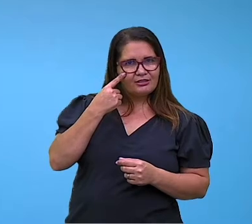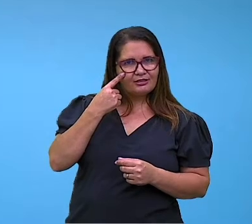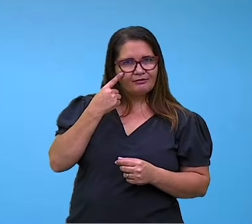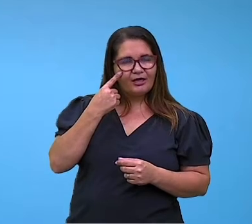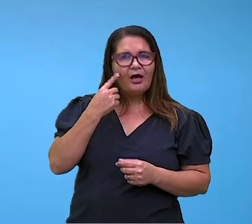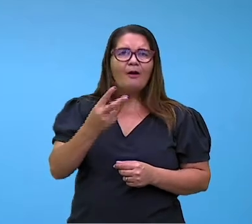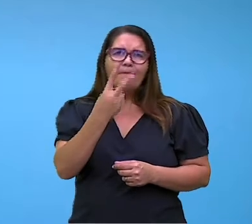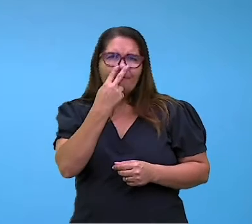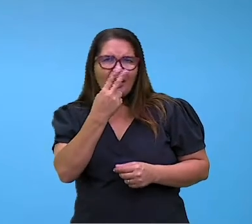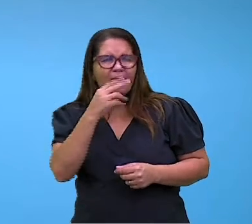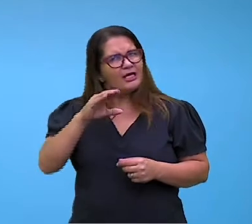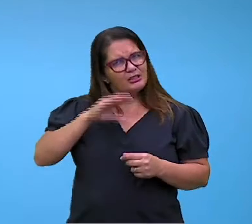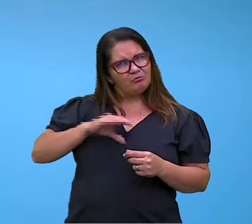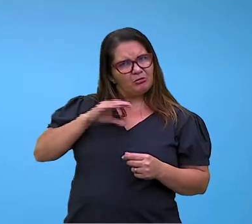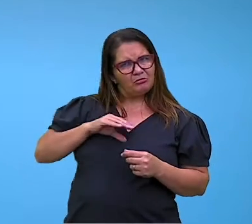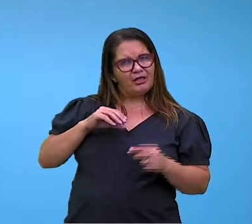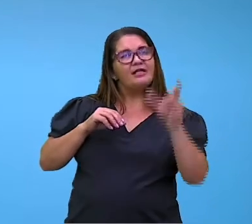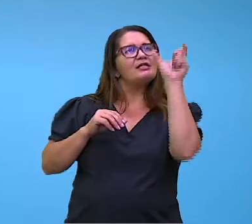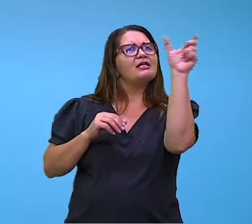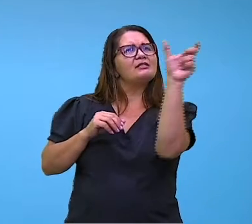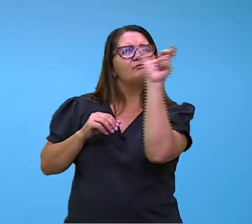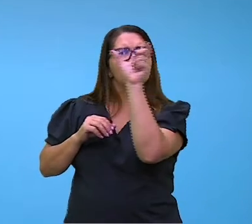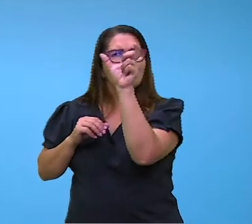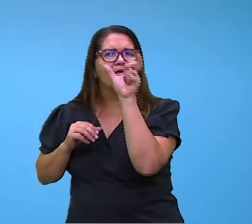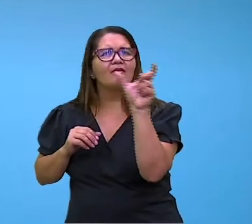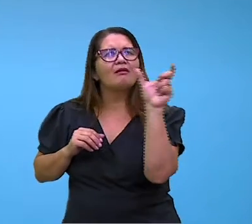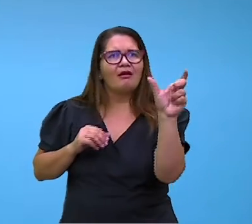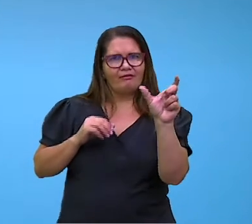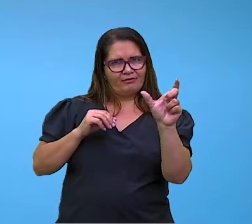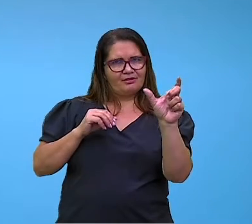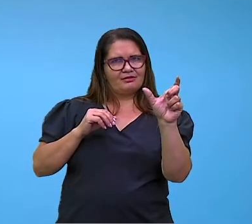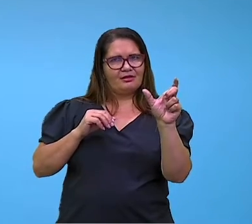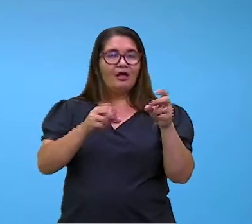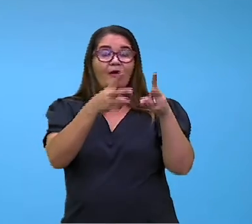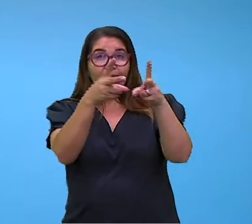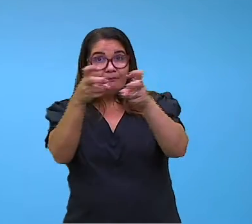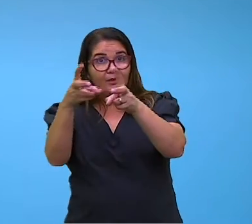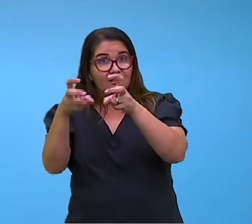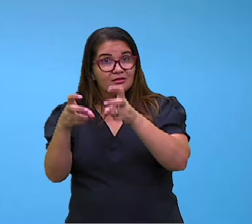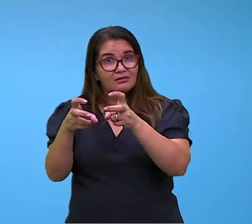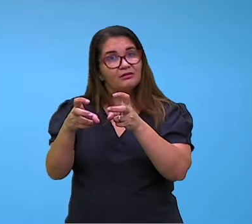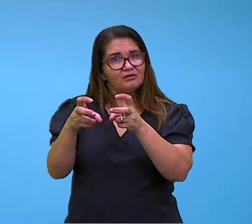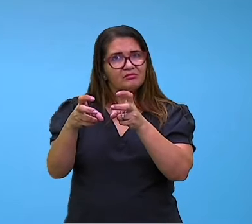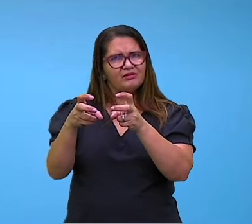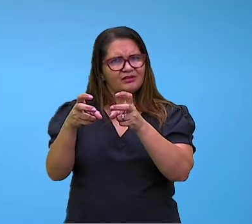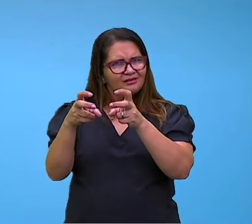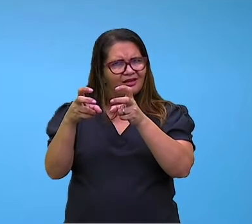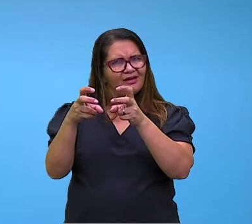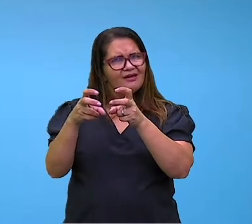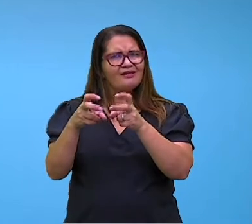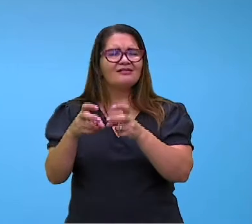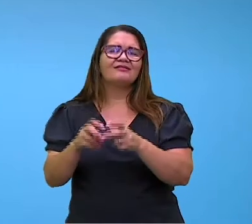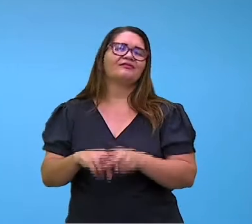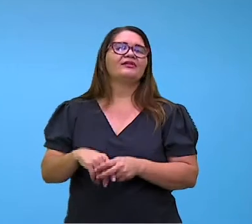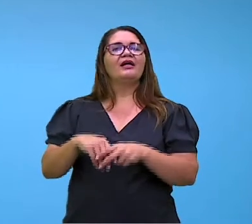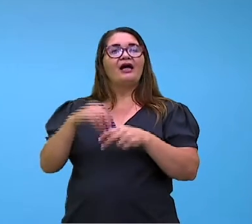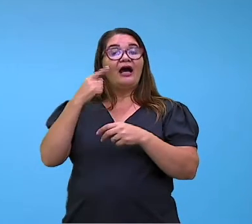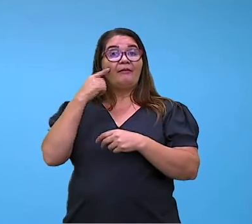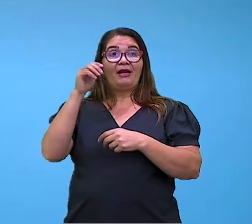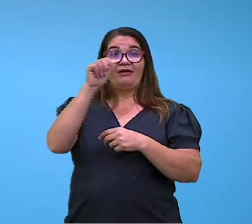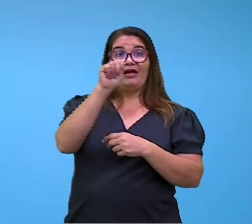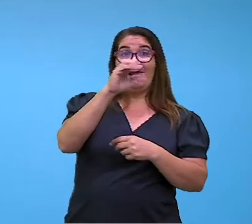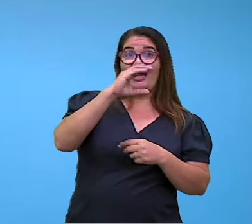verdade ou atualmente. Observe que actually está muito parecido. Então,